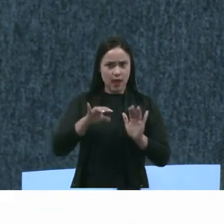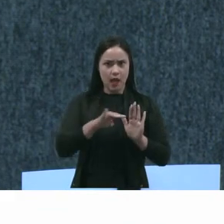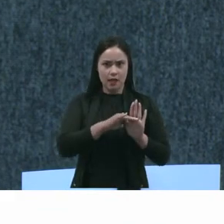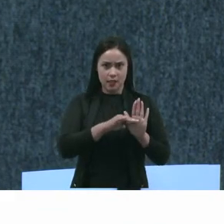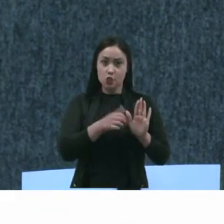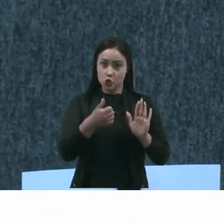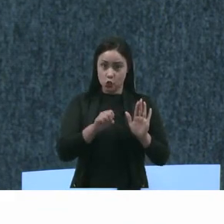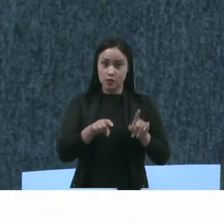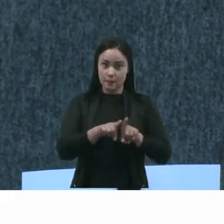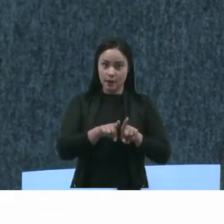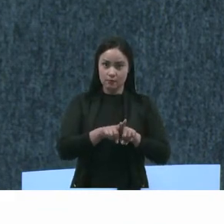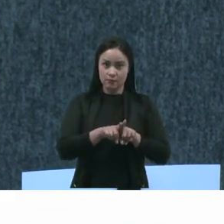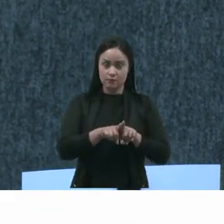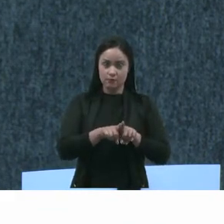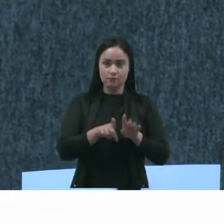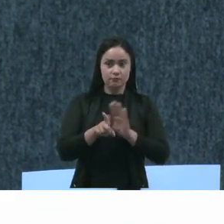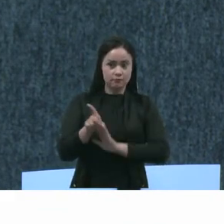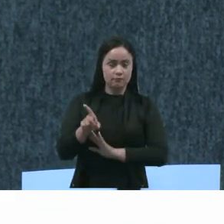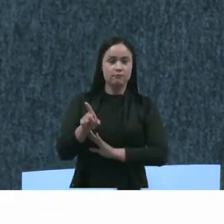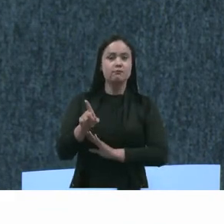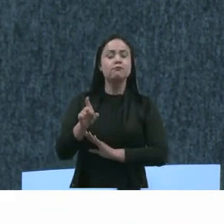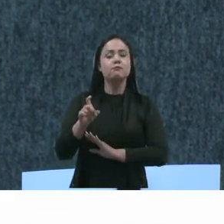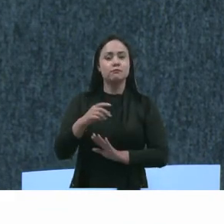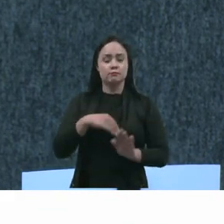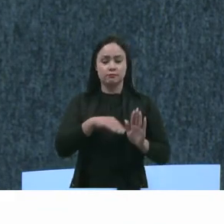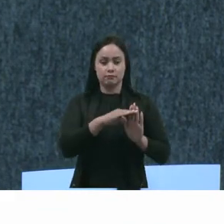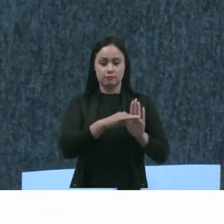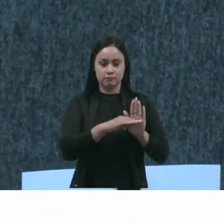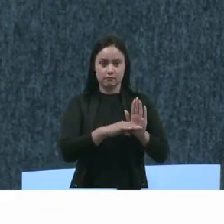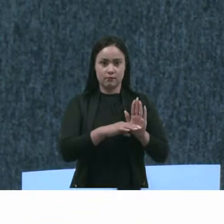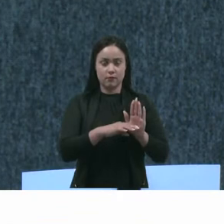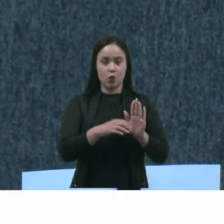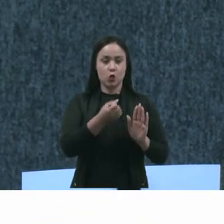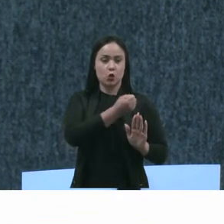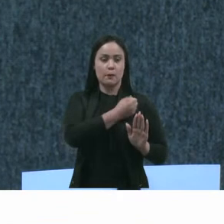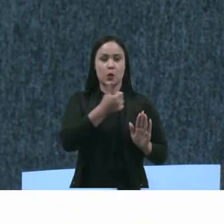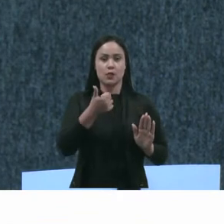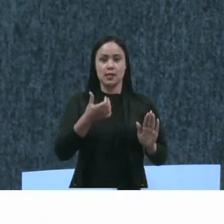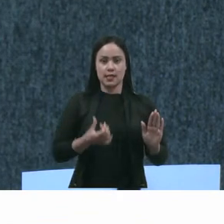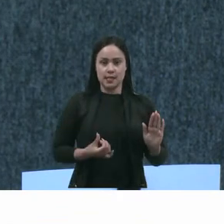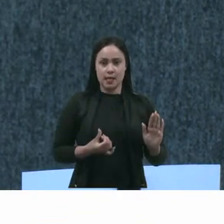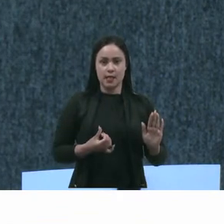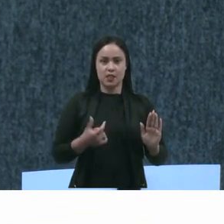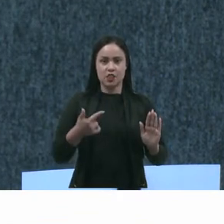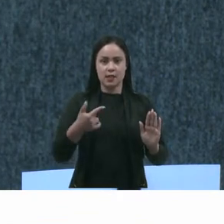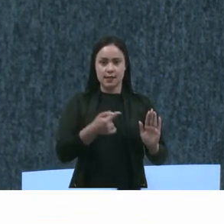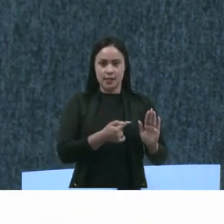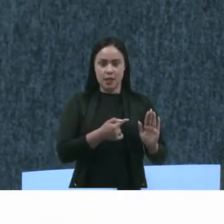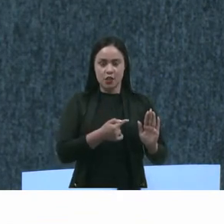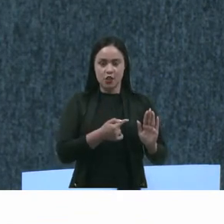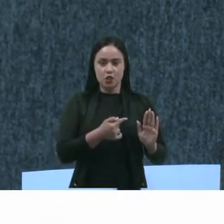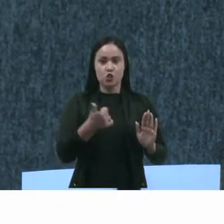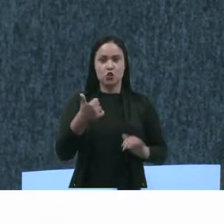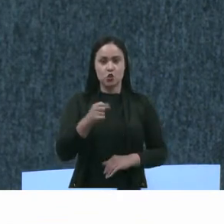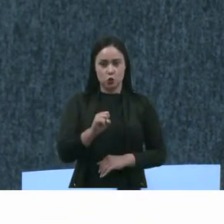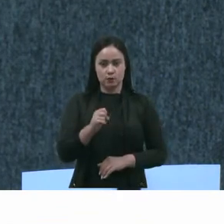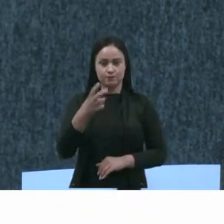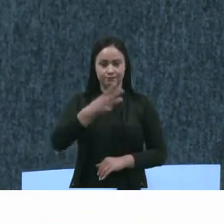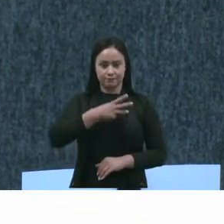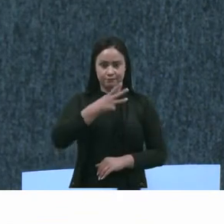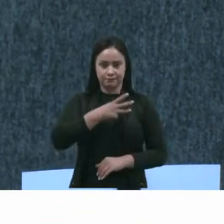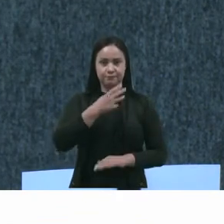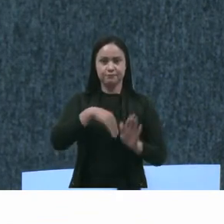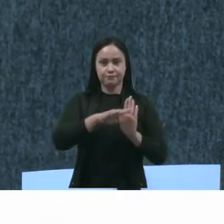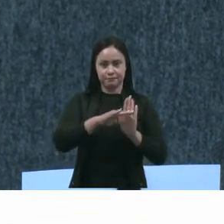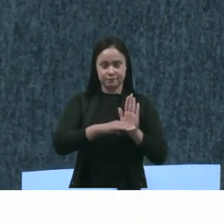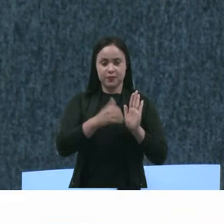18 também? Então, os itens da pauta de número 16, 17 e 18